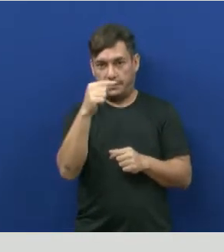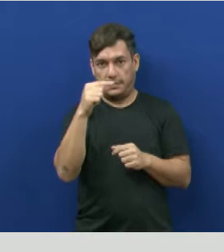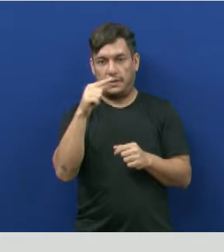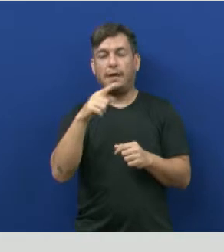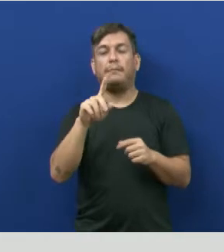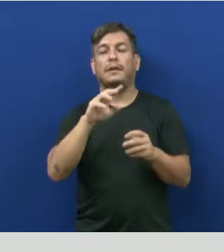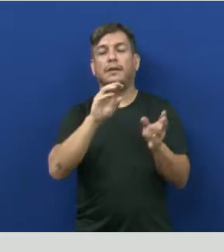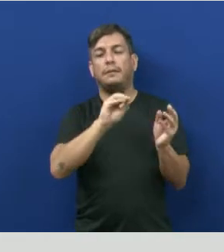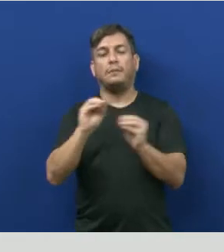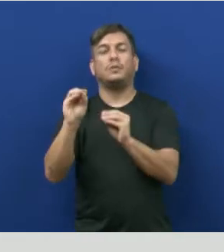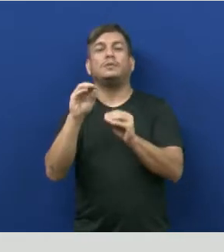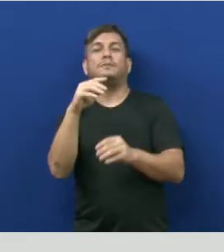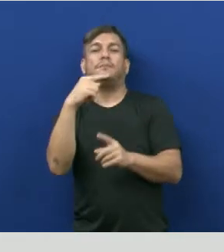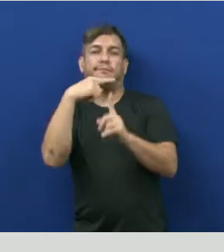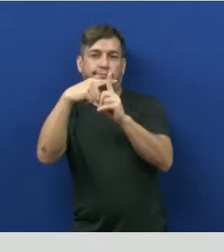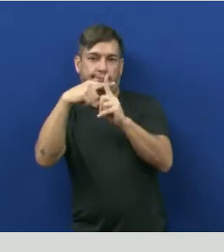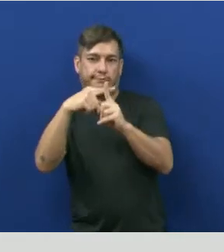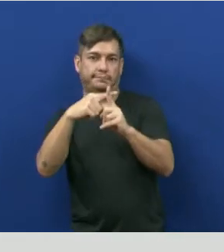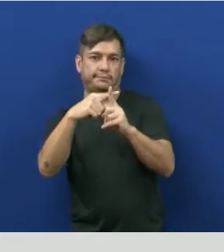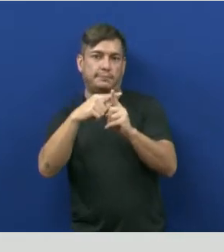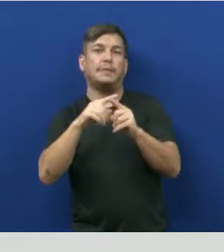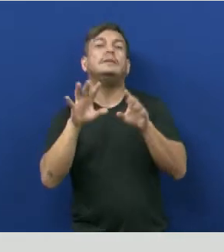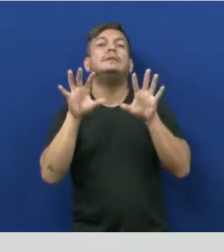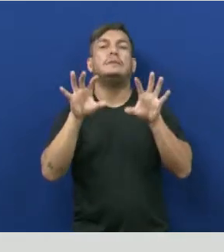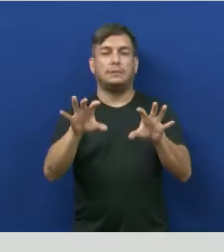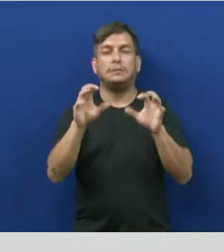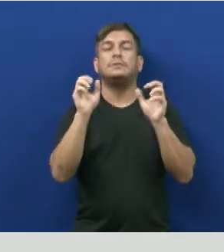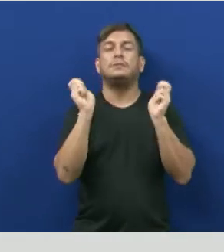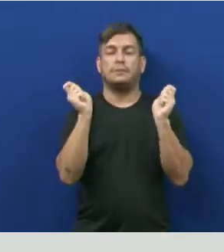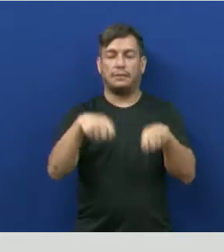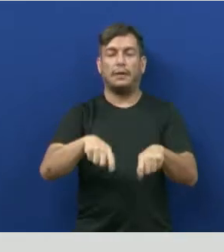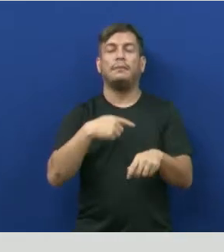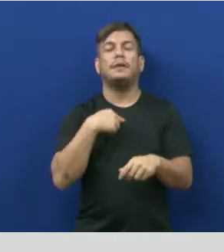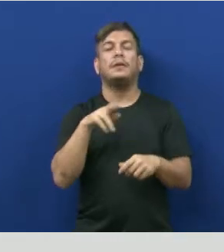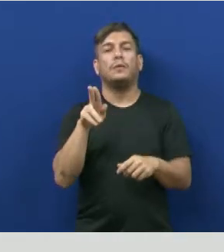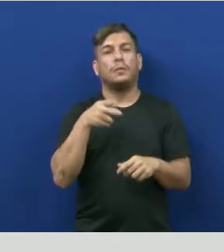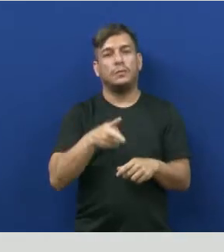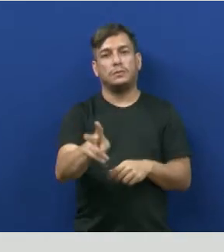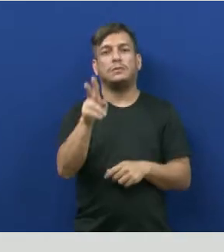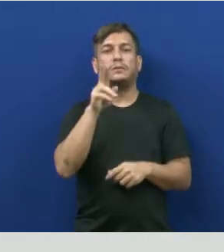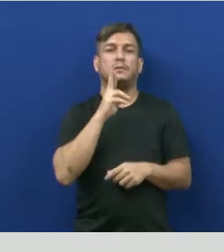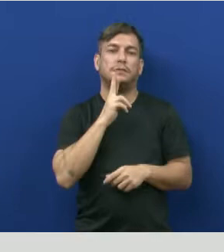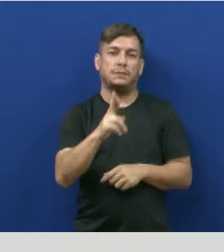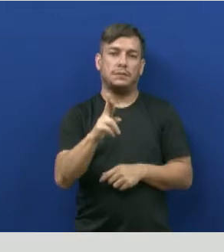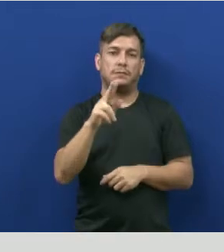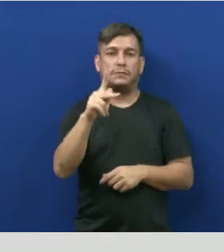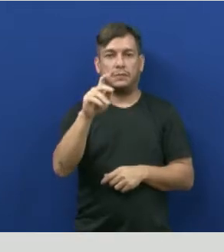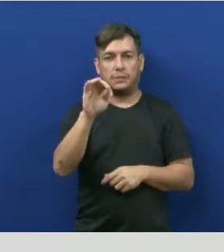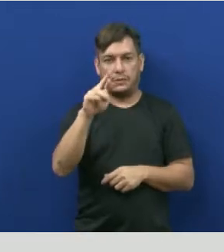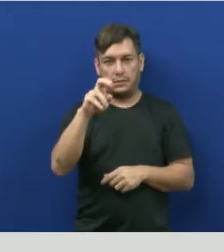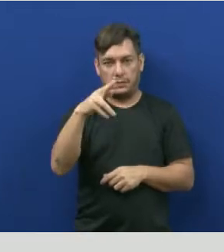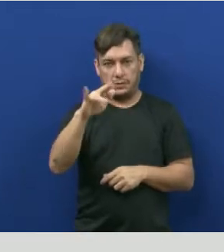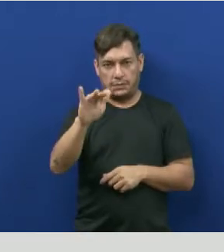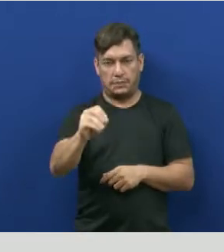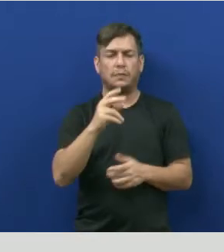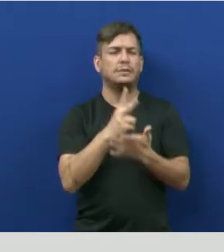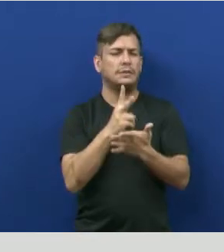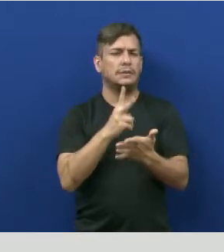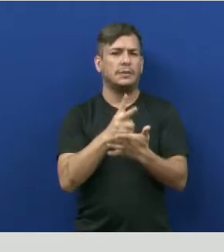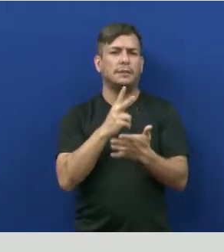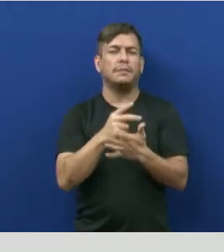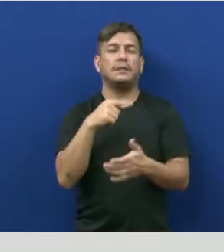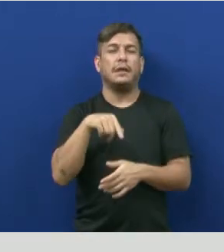fique positivo. E só aí sim conseguir resolver a potenciação com o expoente negativo. Toda vez que o expoente